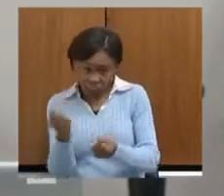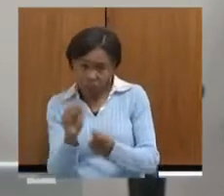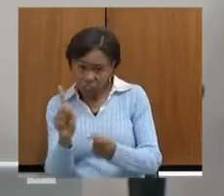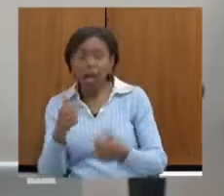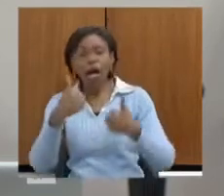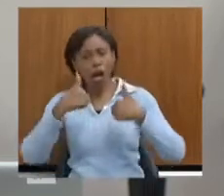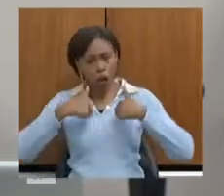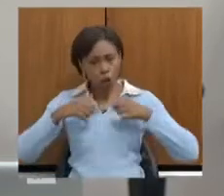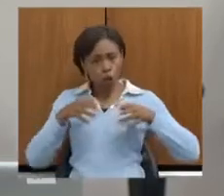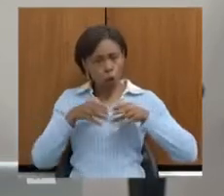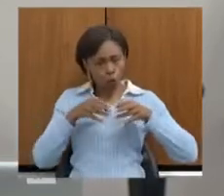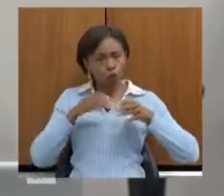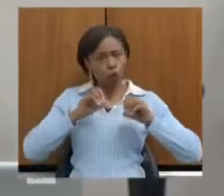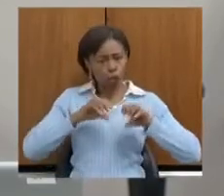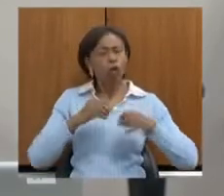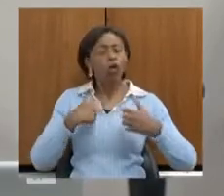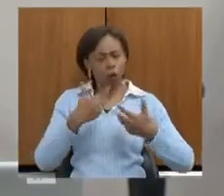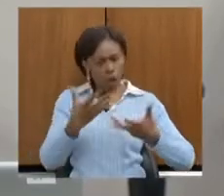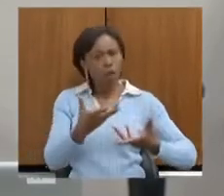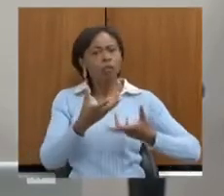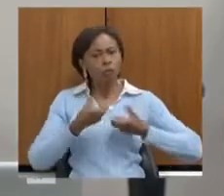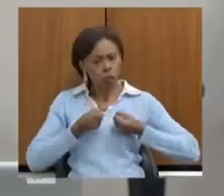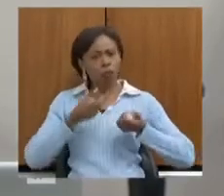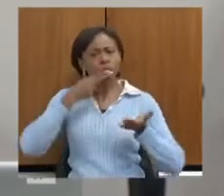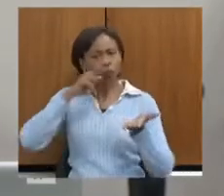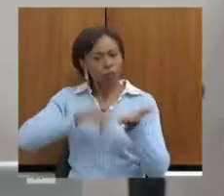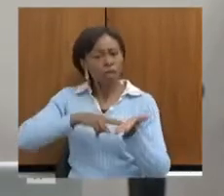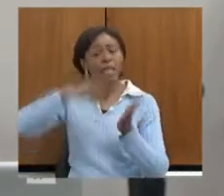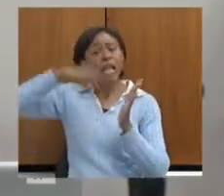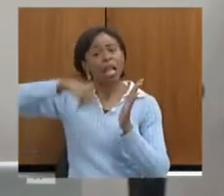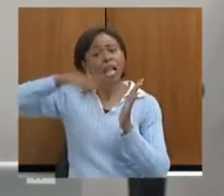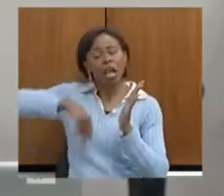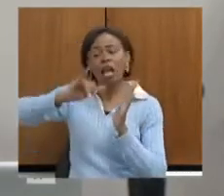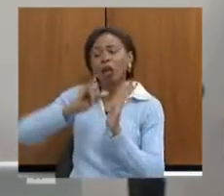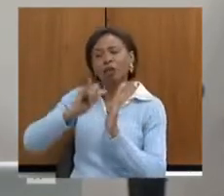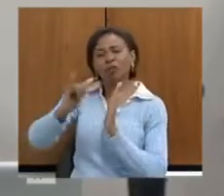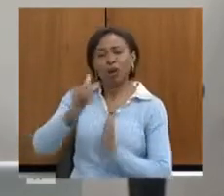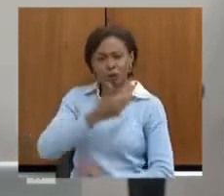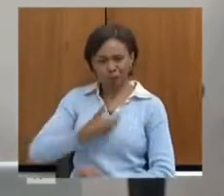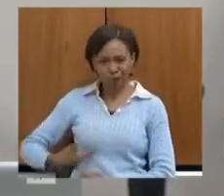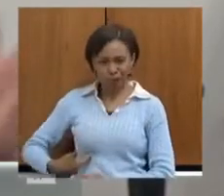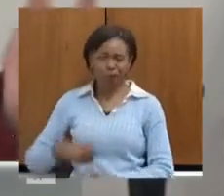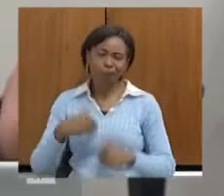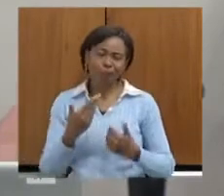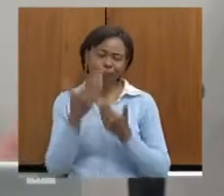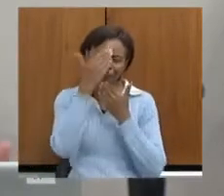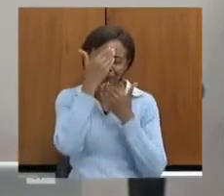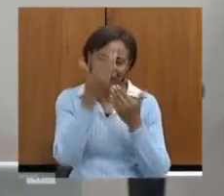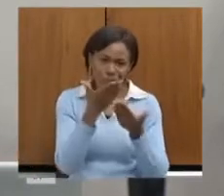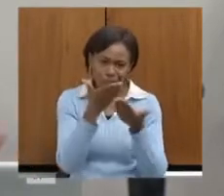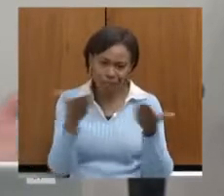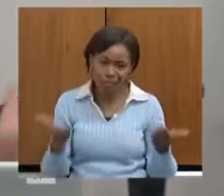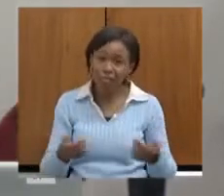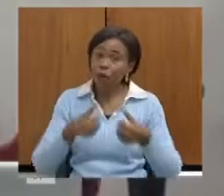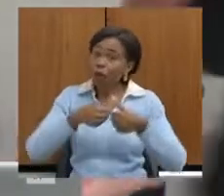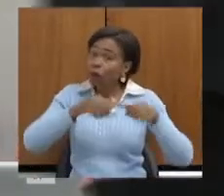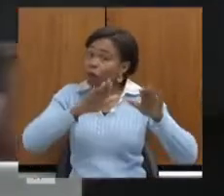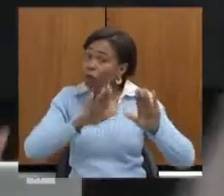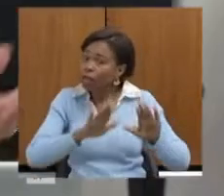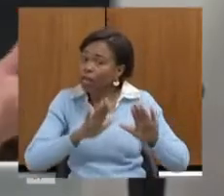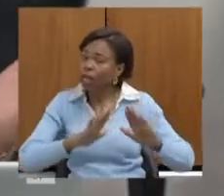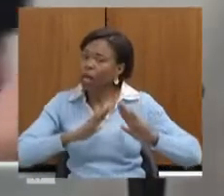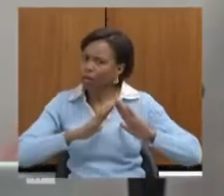cartas na comissão de educação Vai ser uma honra a gente leia as cartas para o governador muito obrigada fiquem em casa